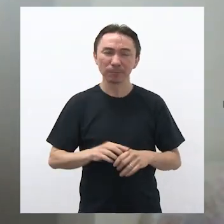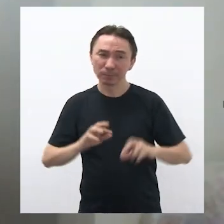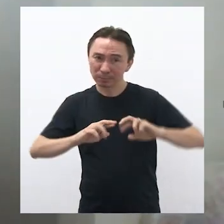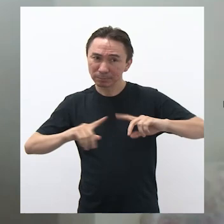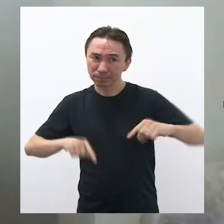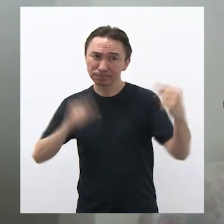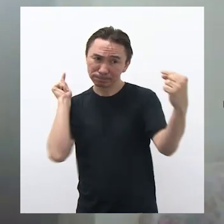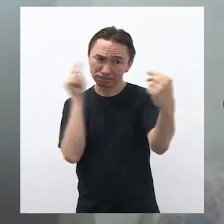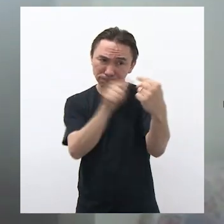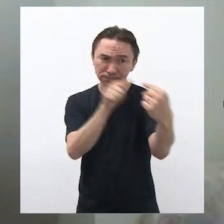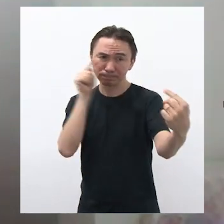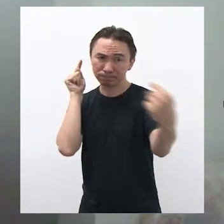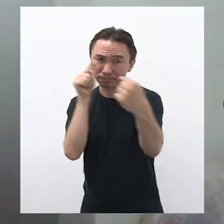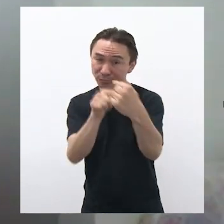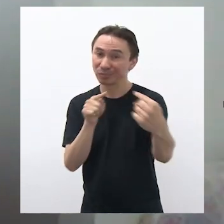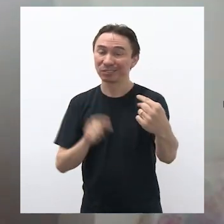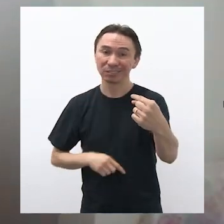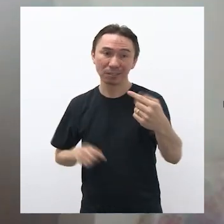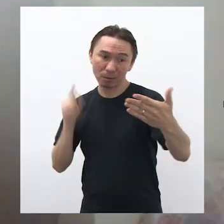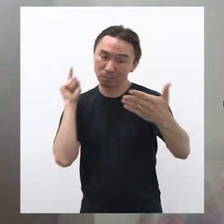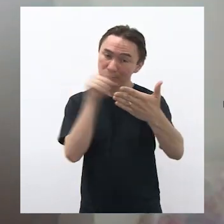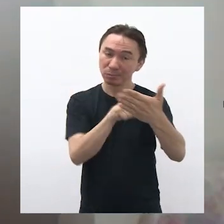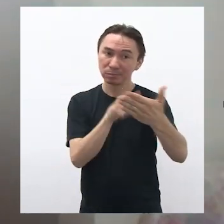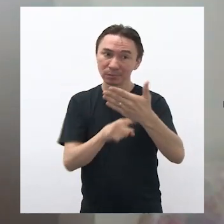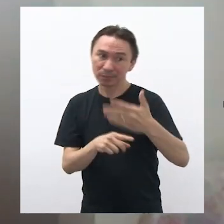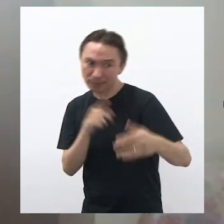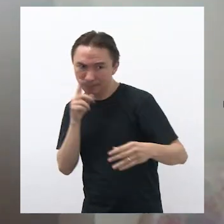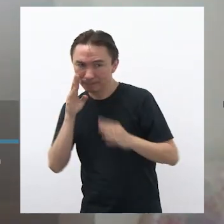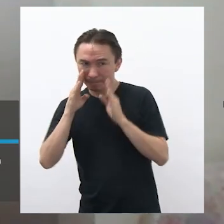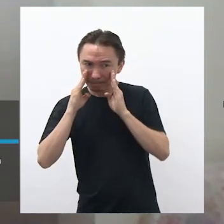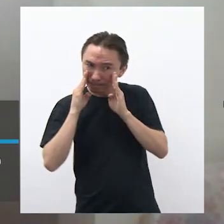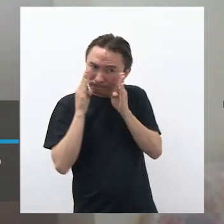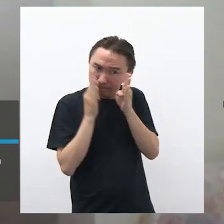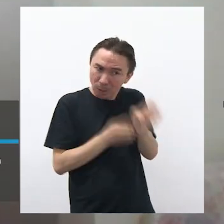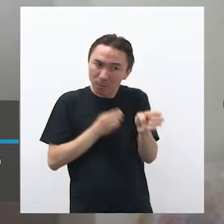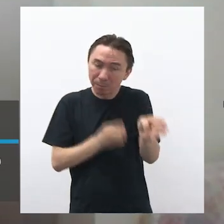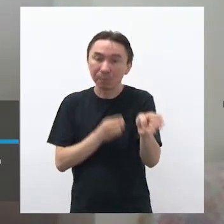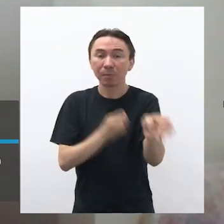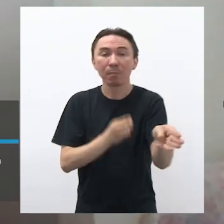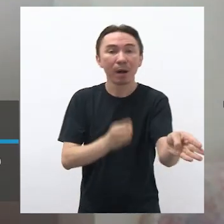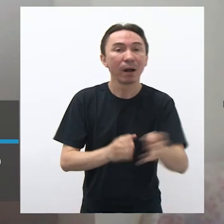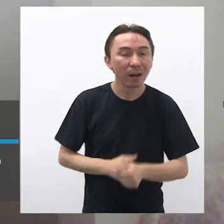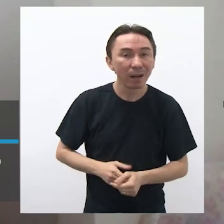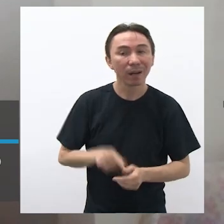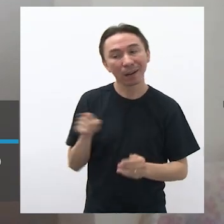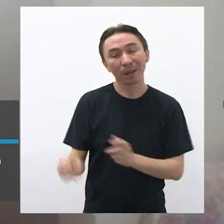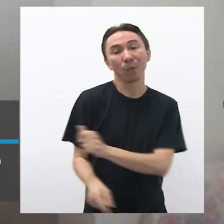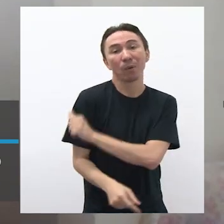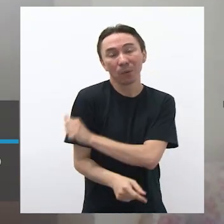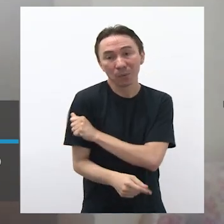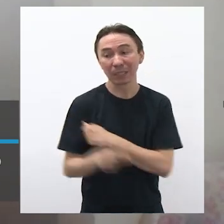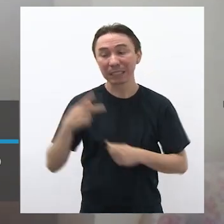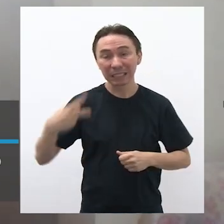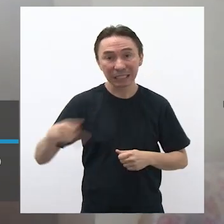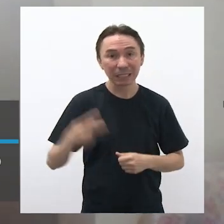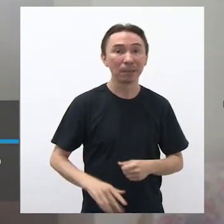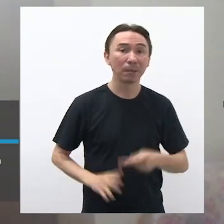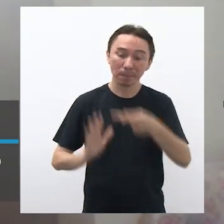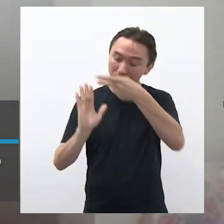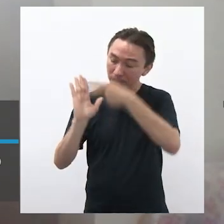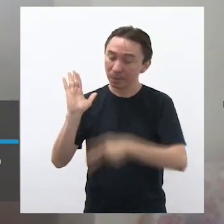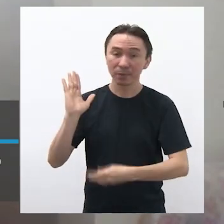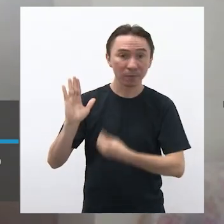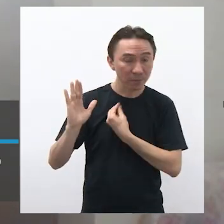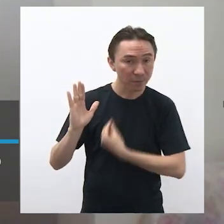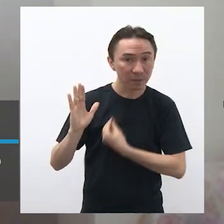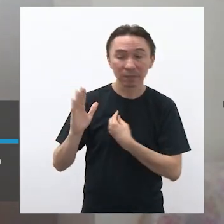que essas escolhas e esses objetivos ajude cada um dos nossos estudantes a ter o seu projeto de vida aí realizado,